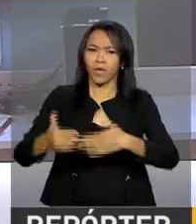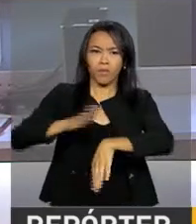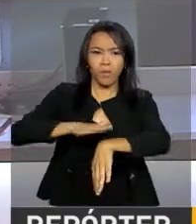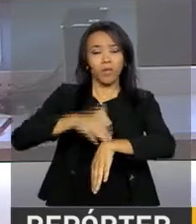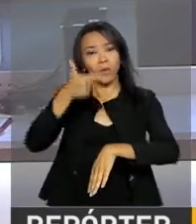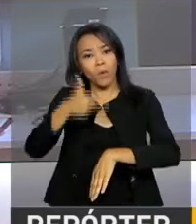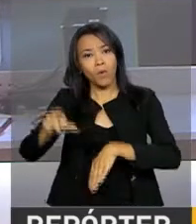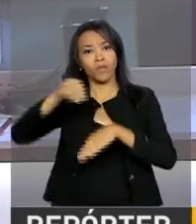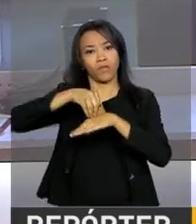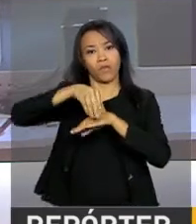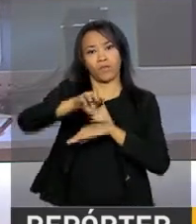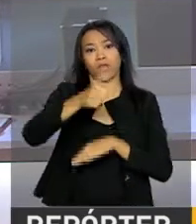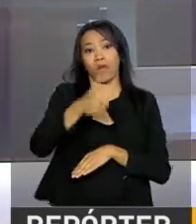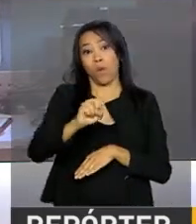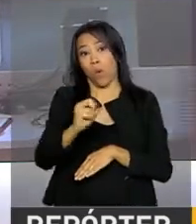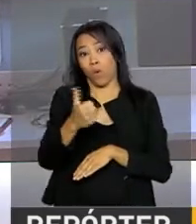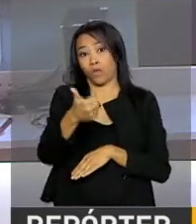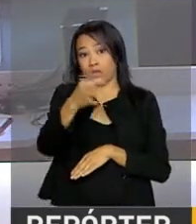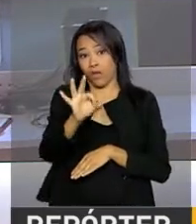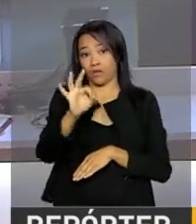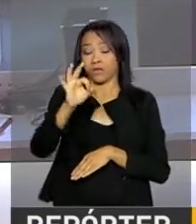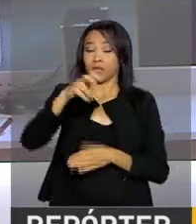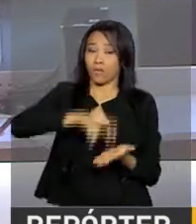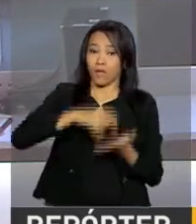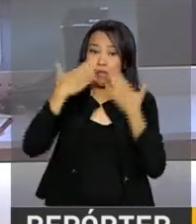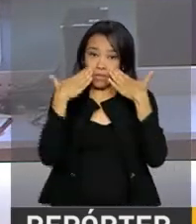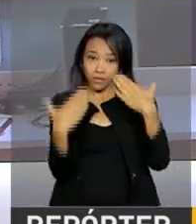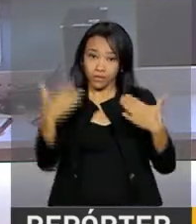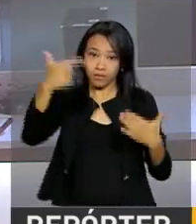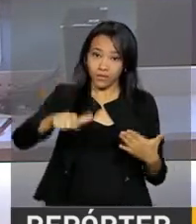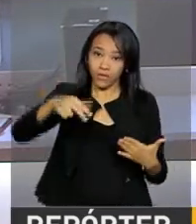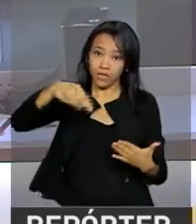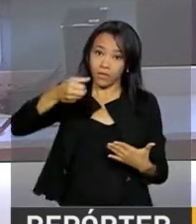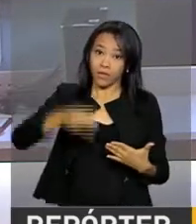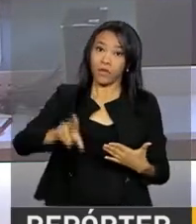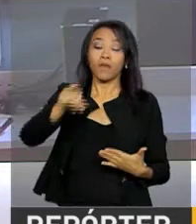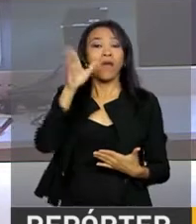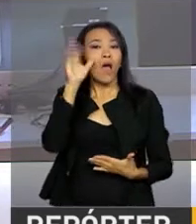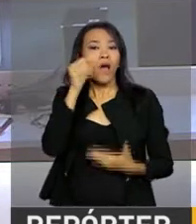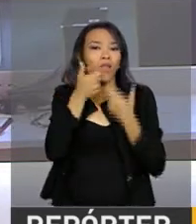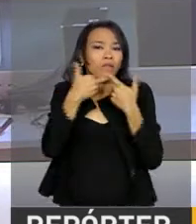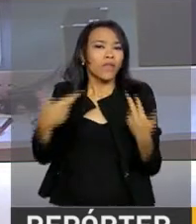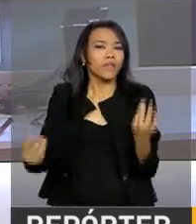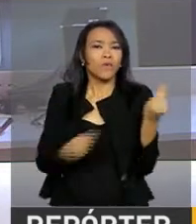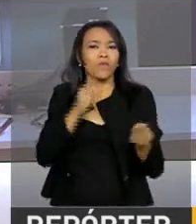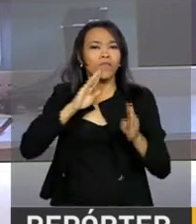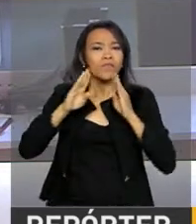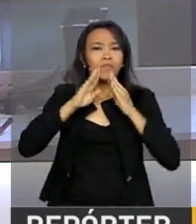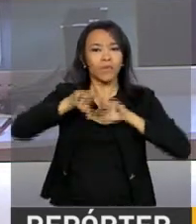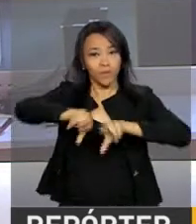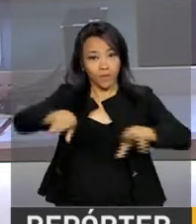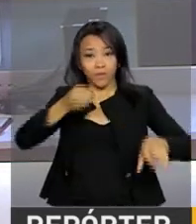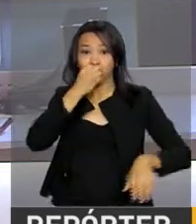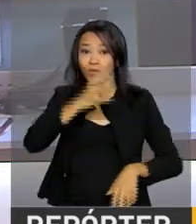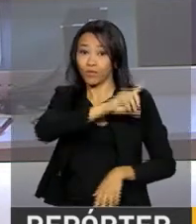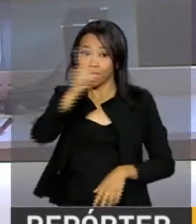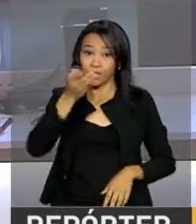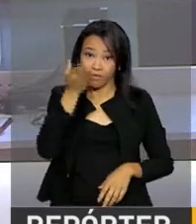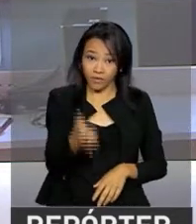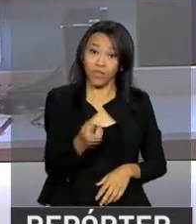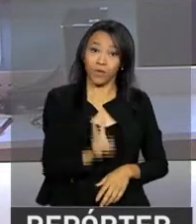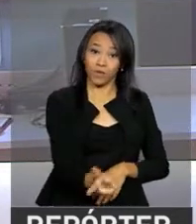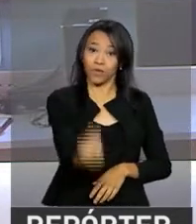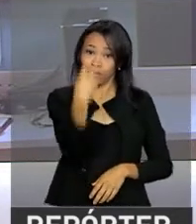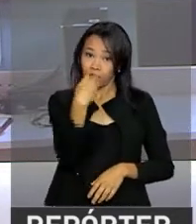informações as 10 da manhã na próxima edição do repórter nbr acompanhe as novidades também pelas nossas redes sociais um bom dia para você